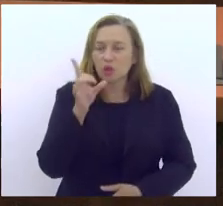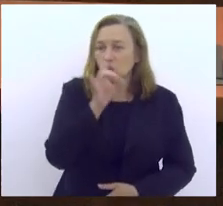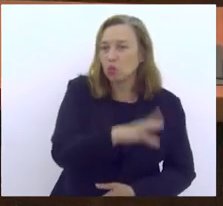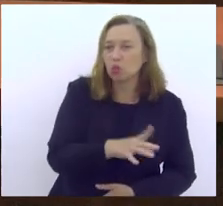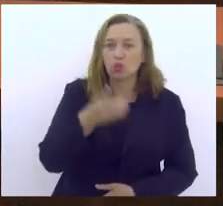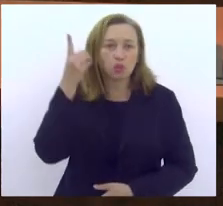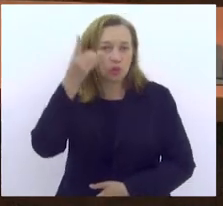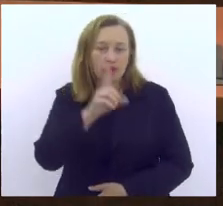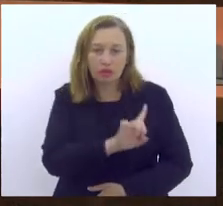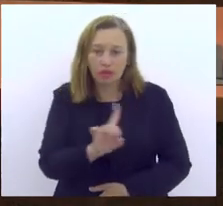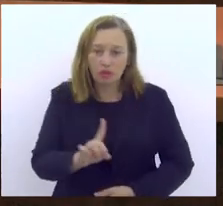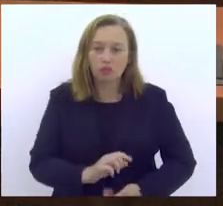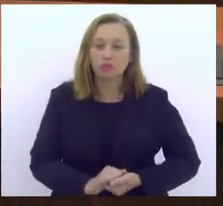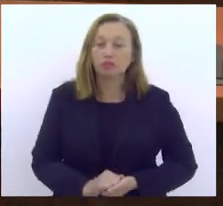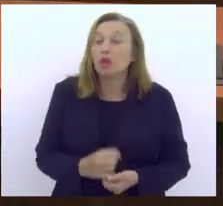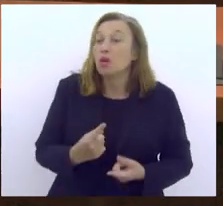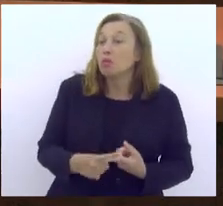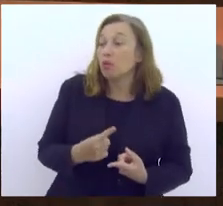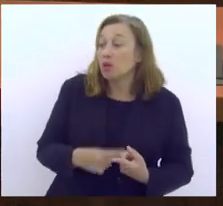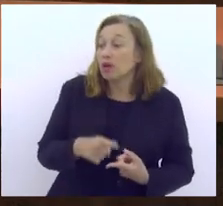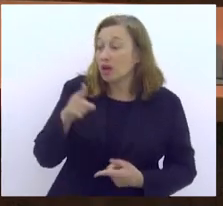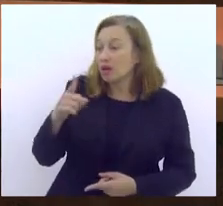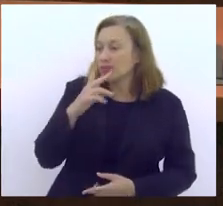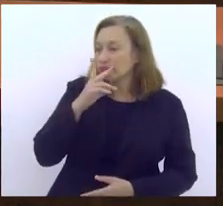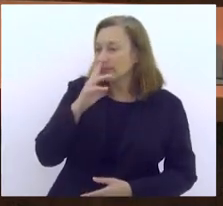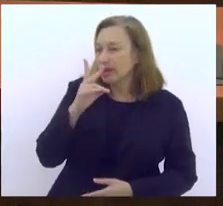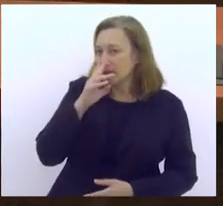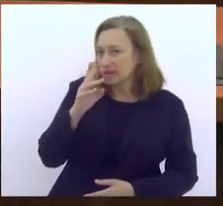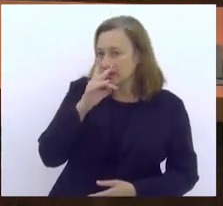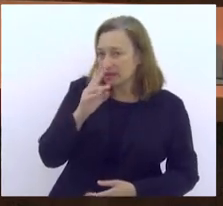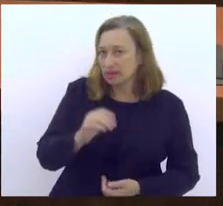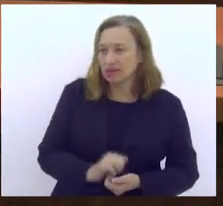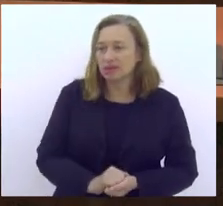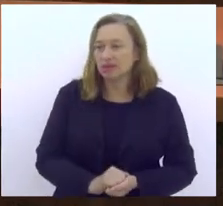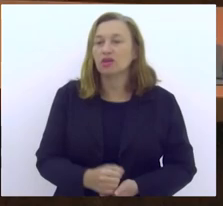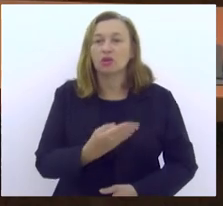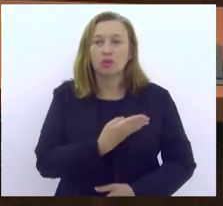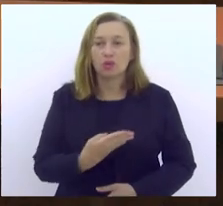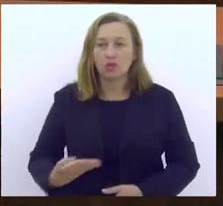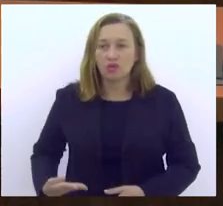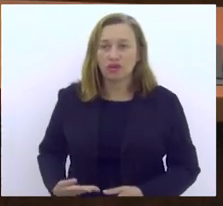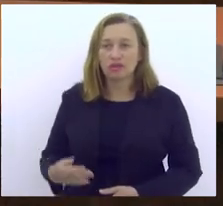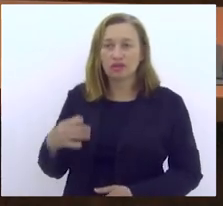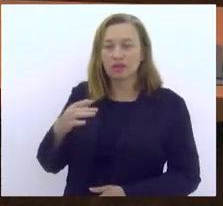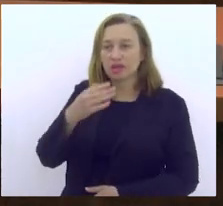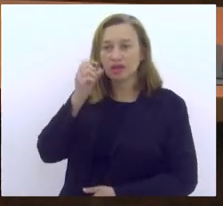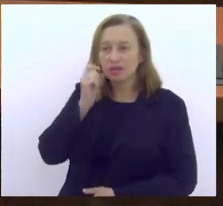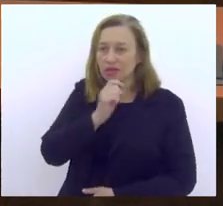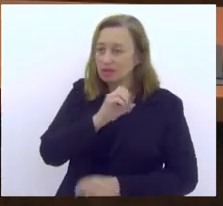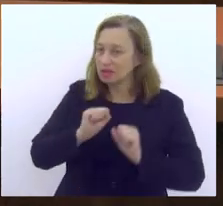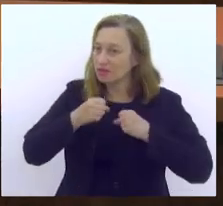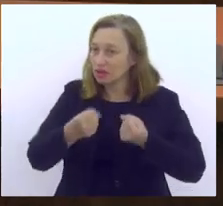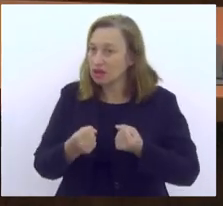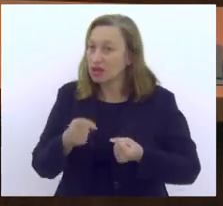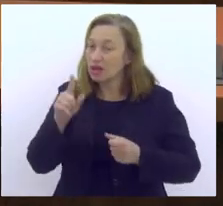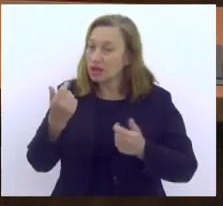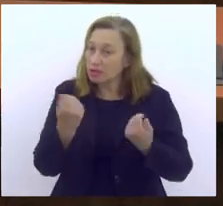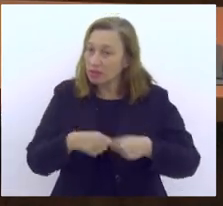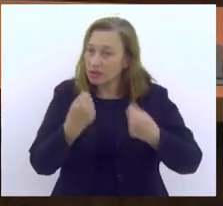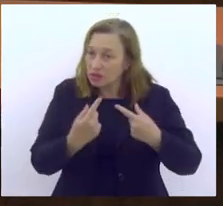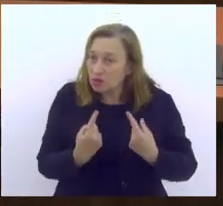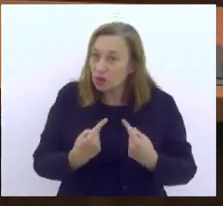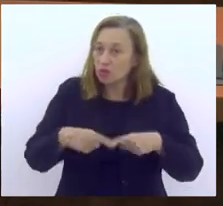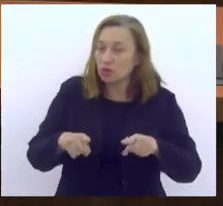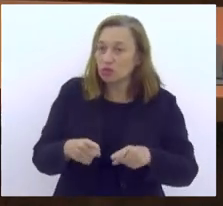deputado, porque ele pareceu ser o único deputado a defender o governo Cláudio Castro. E, para isso, ele precisou atacar muito o